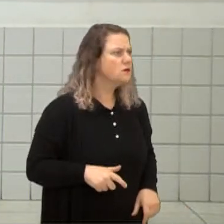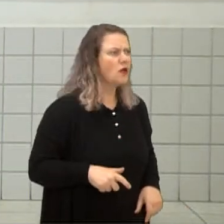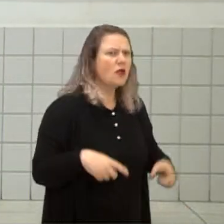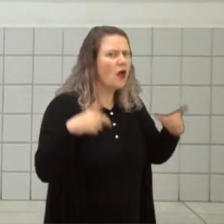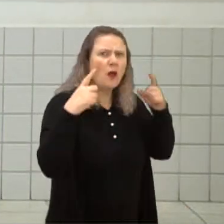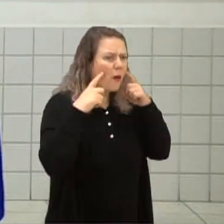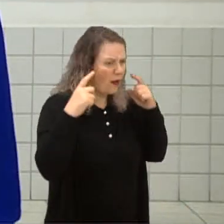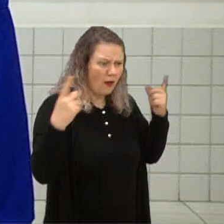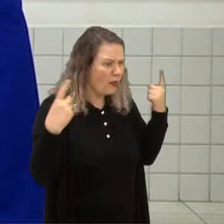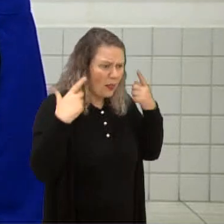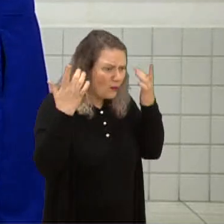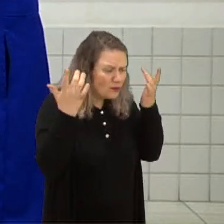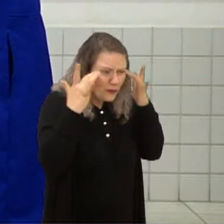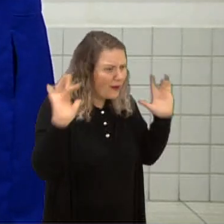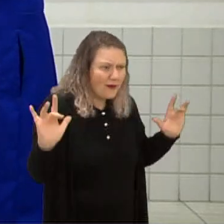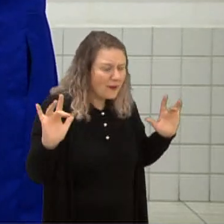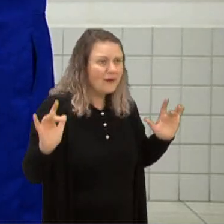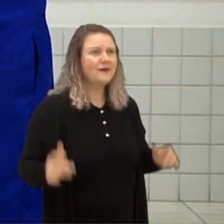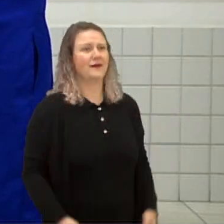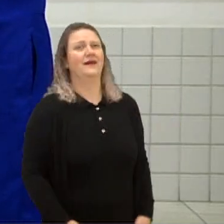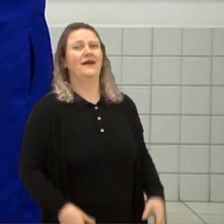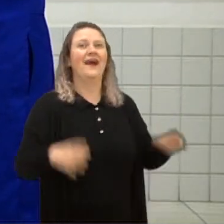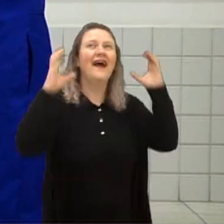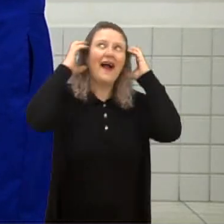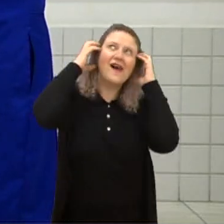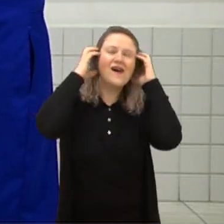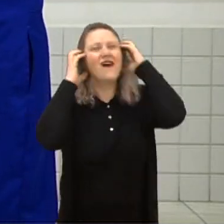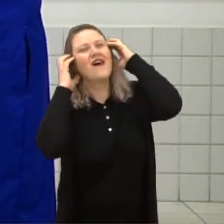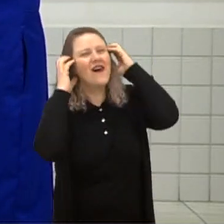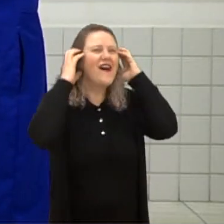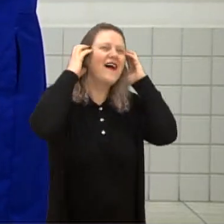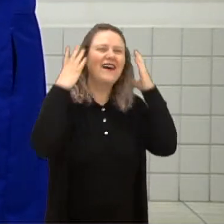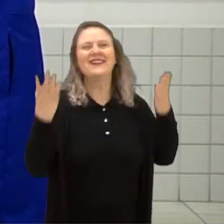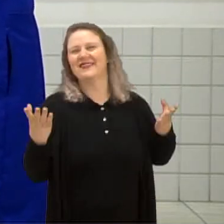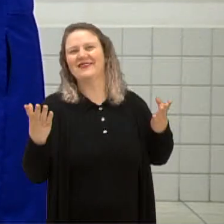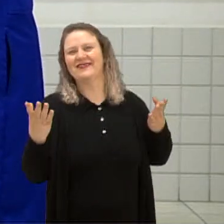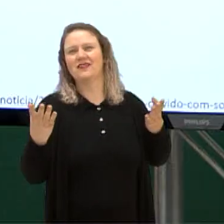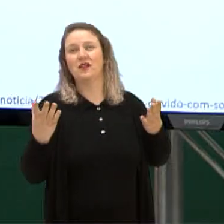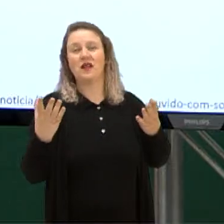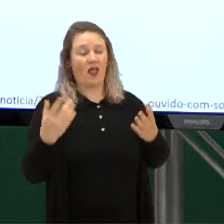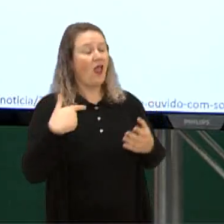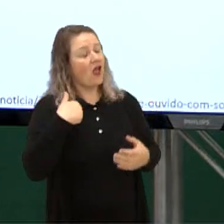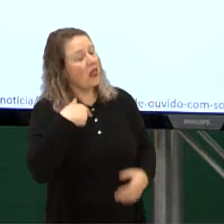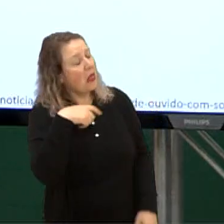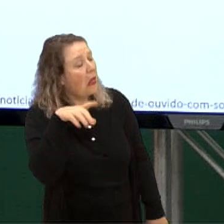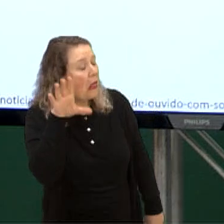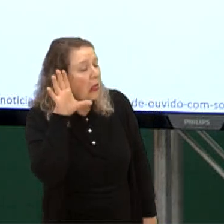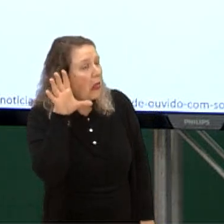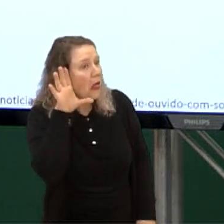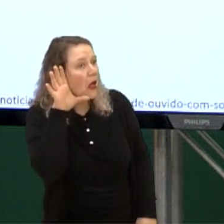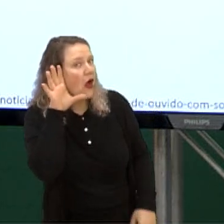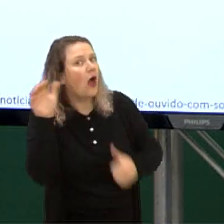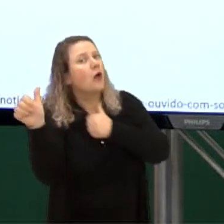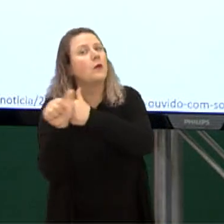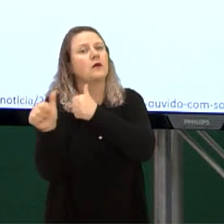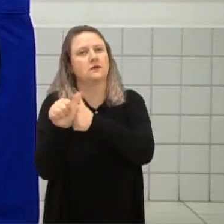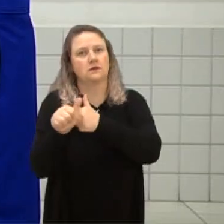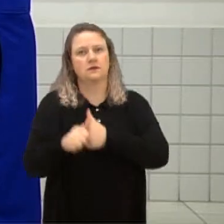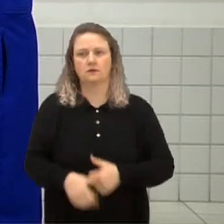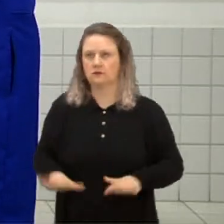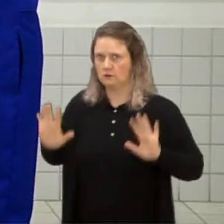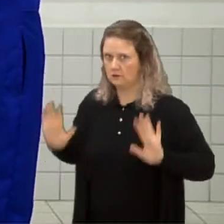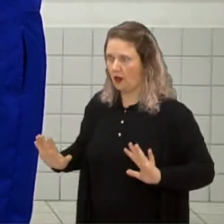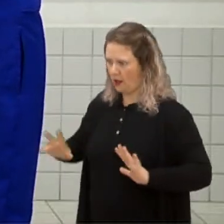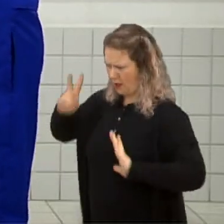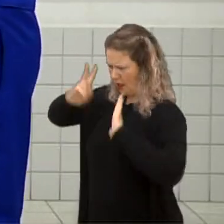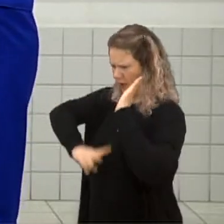estou prestando atenção, mas eu estou prestando atenção com o meu fone, gente. Olha aqui, ó. Eu estou participando, eu estou ouvindo você bem de pertinho. Então deixa eu